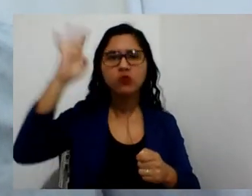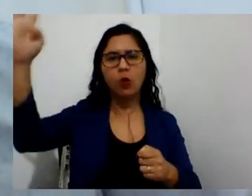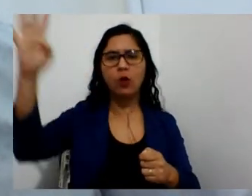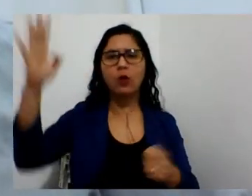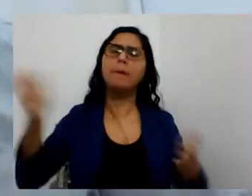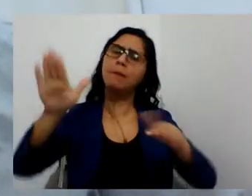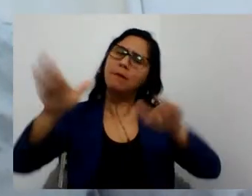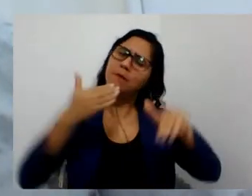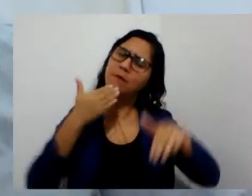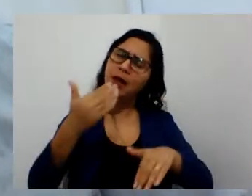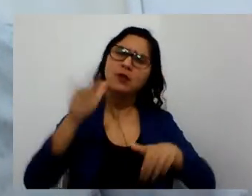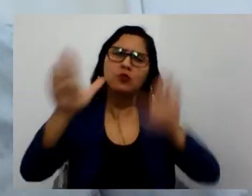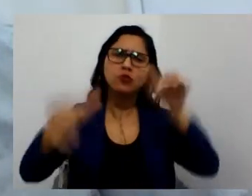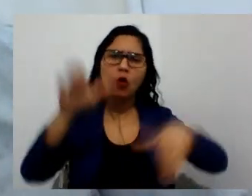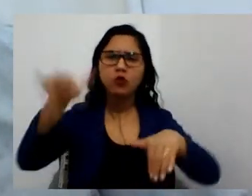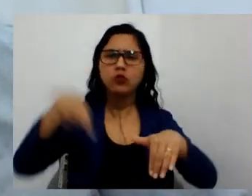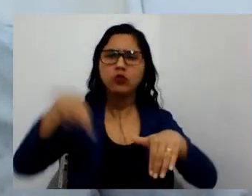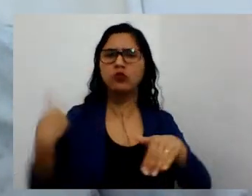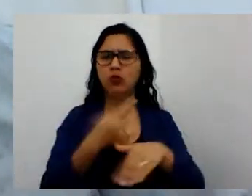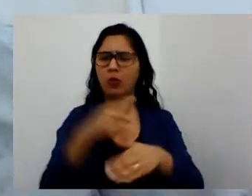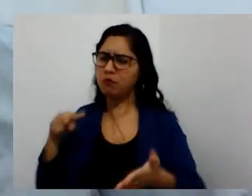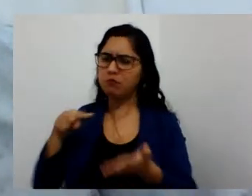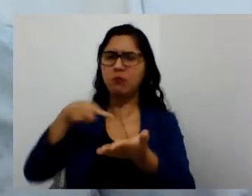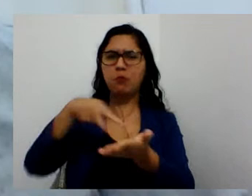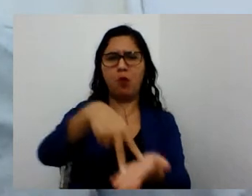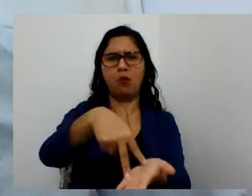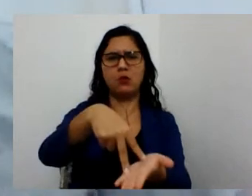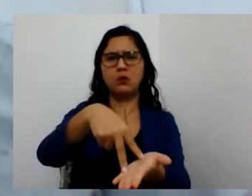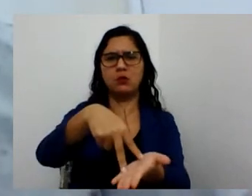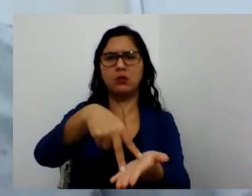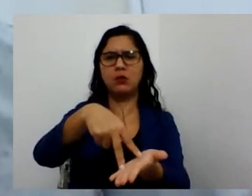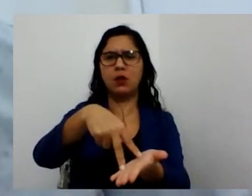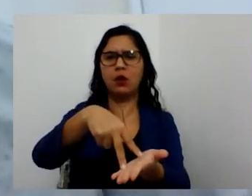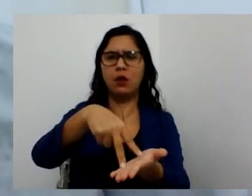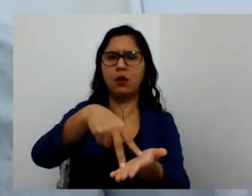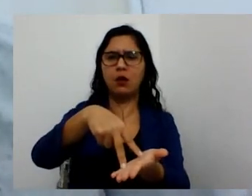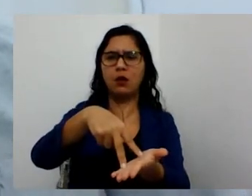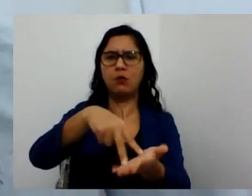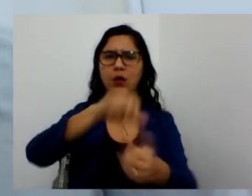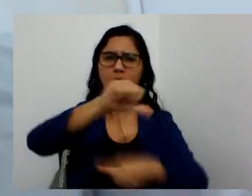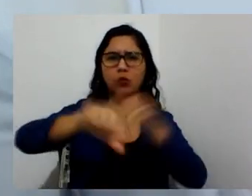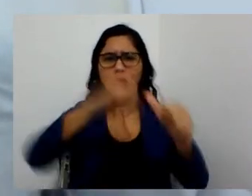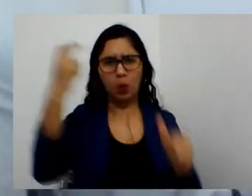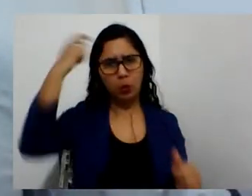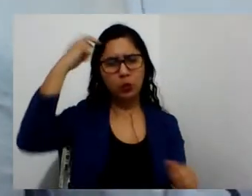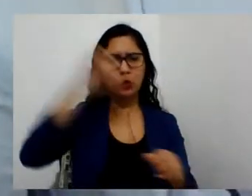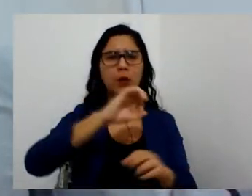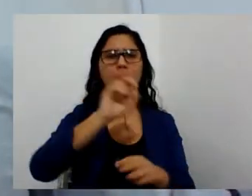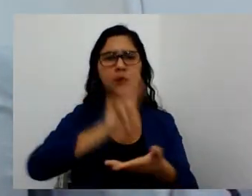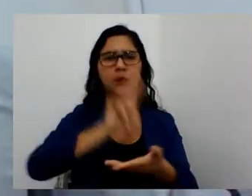todos vocês a nos posicionarmos e mudar a altura da nossa universidade. Muito obrigado.